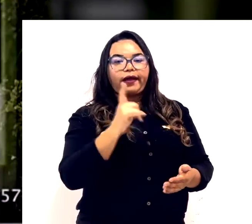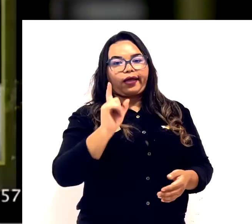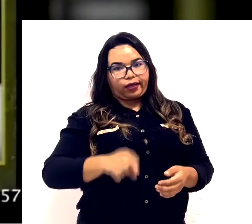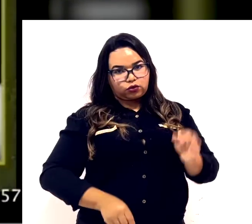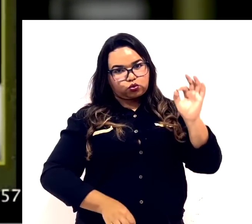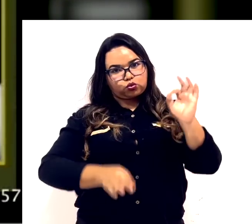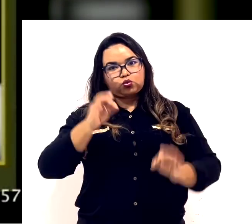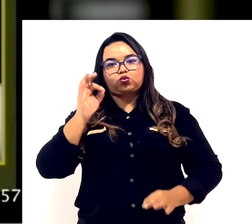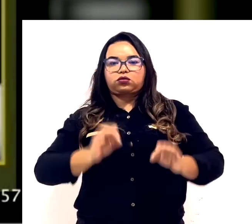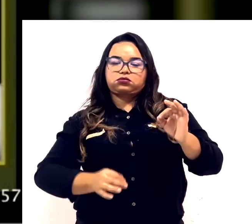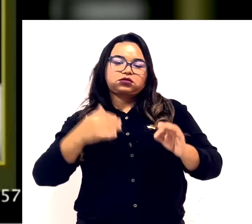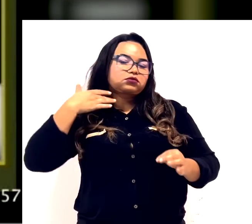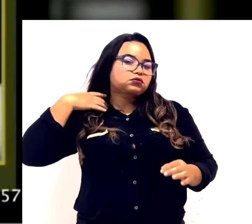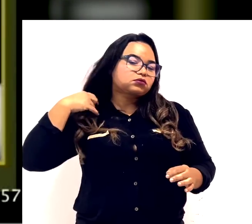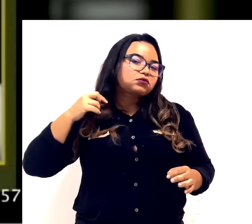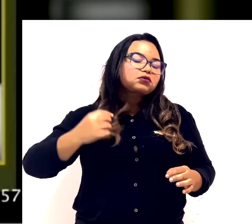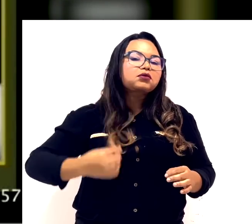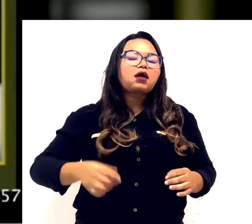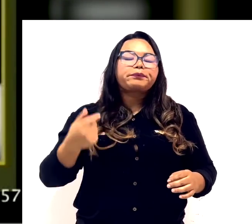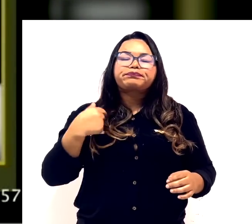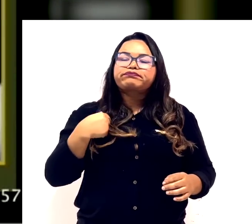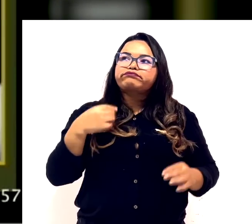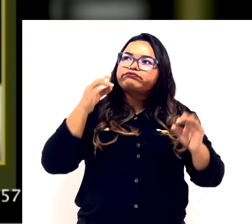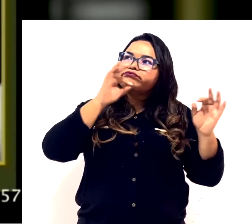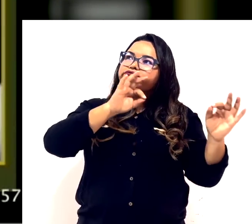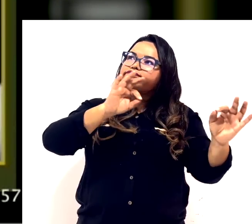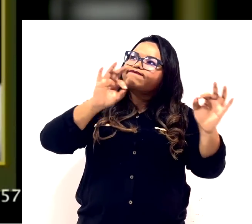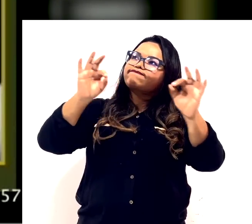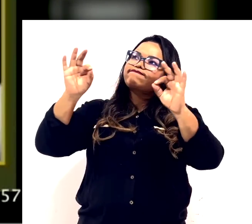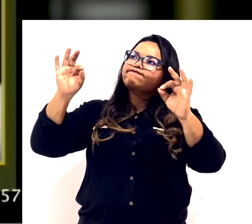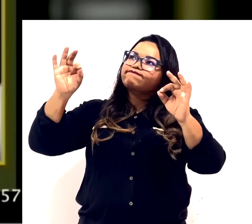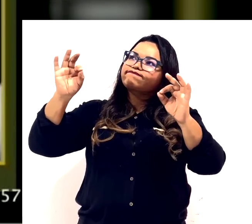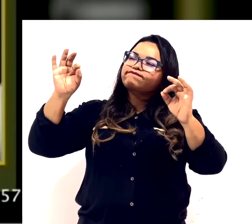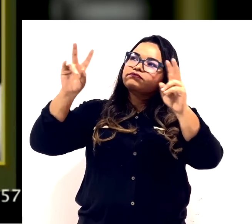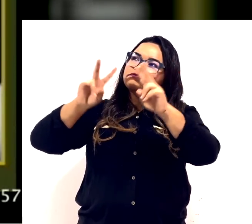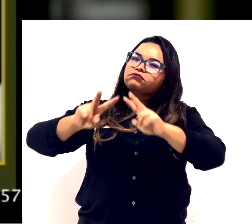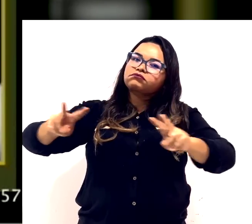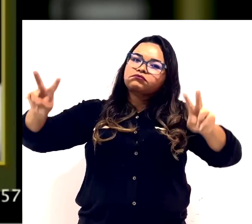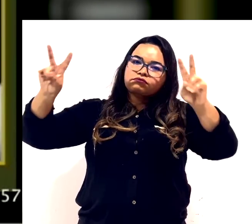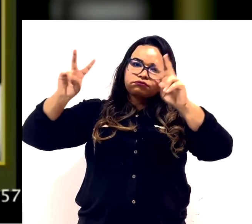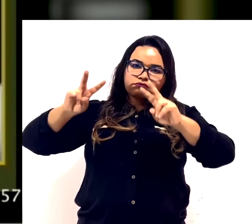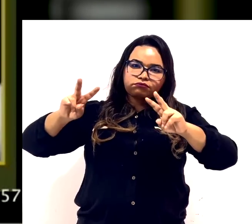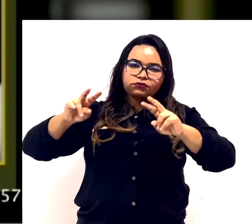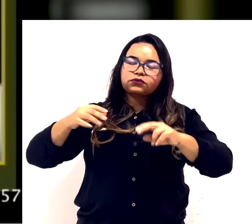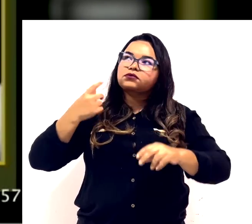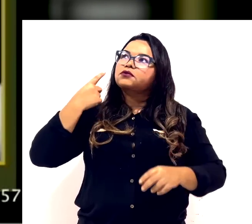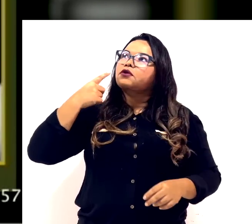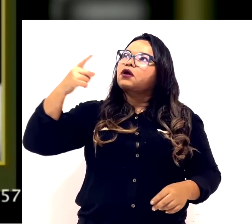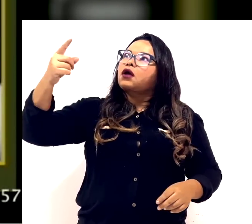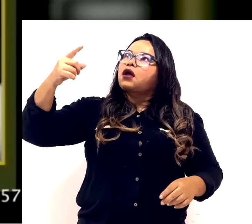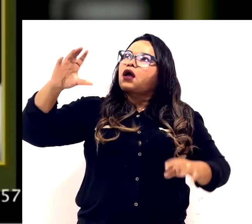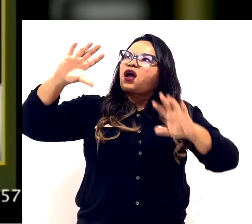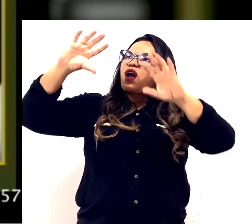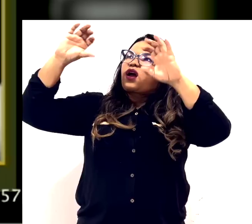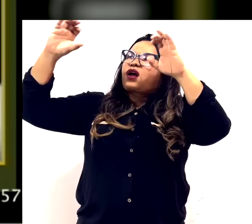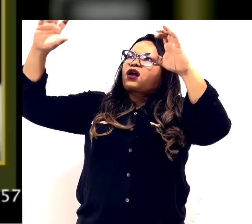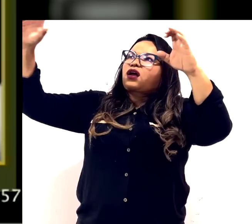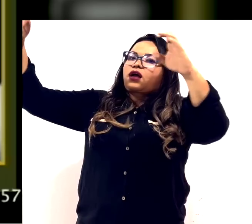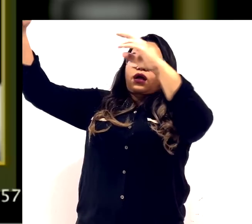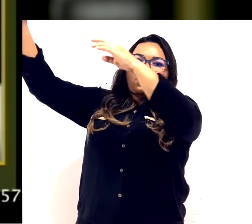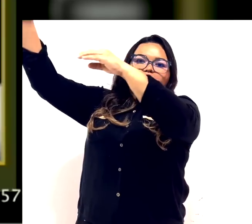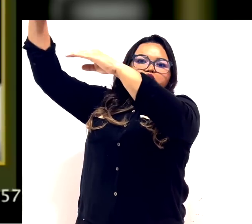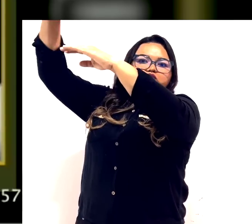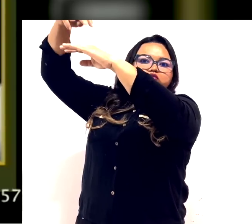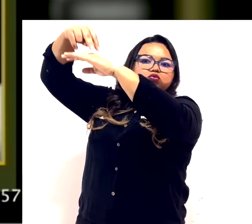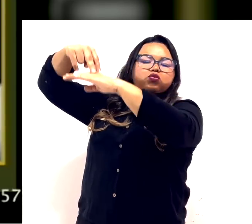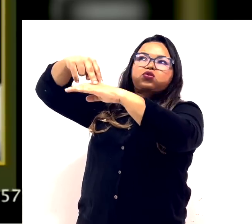estava olhando nas minhas visões da noite, e eis que vinha nas nuvens do céu um como o Filho do Homem. Este é um acrônimo para